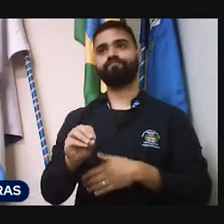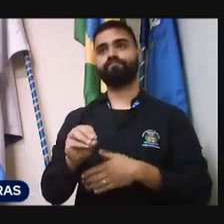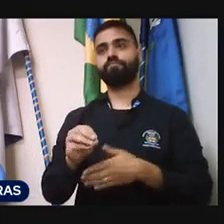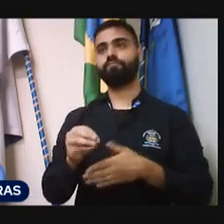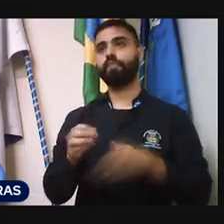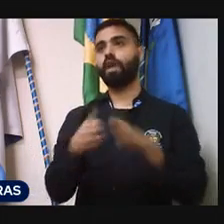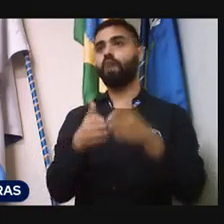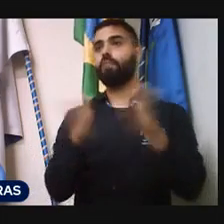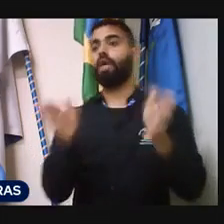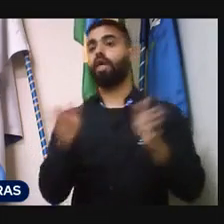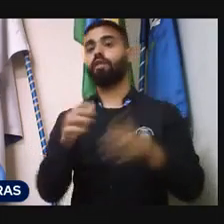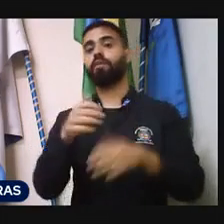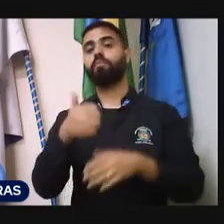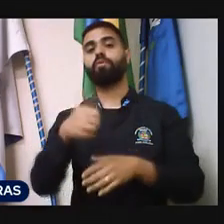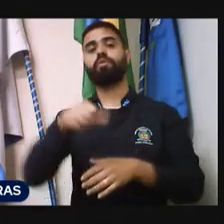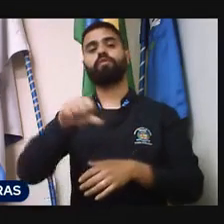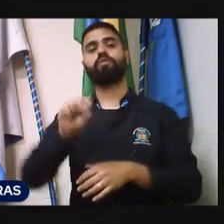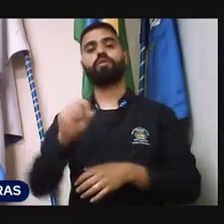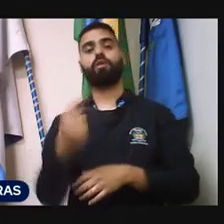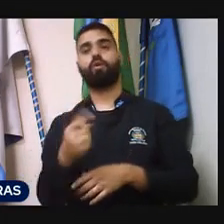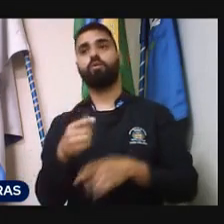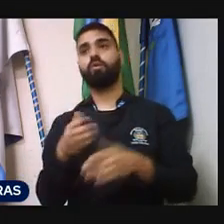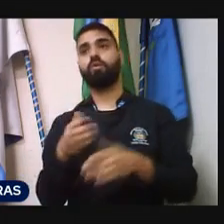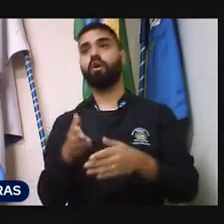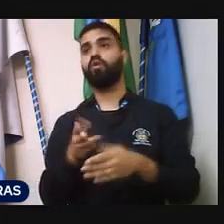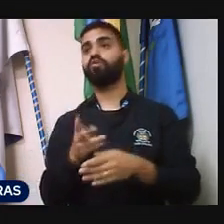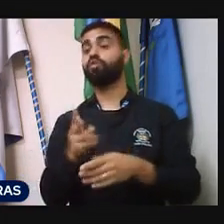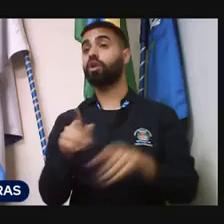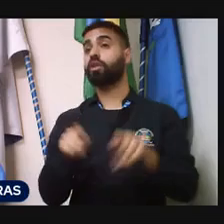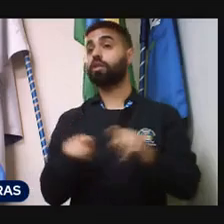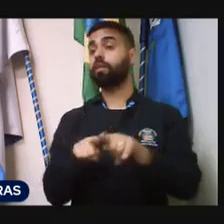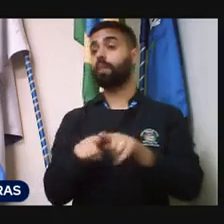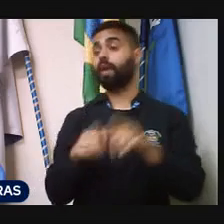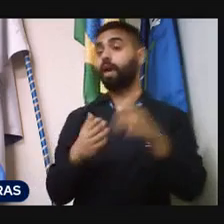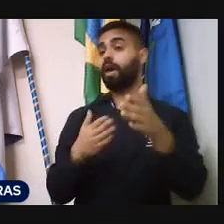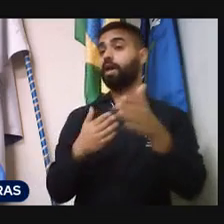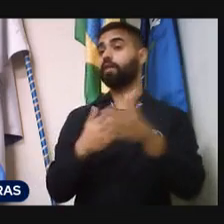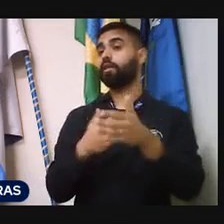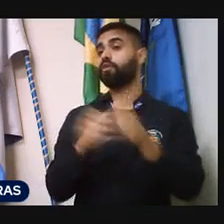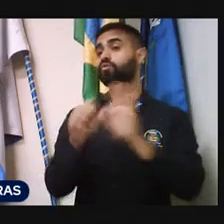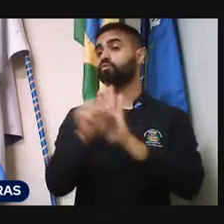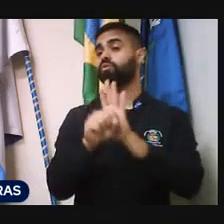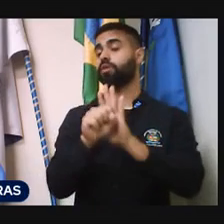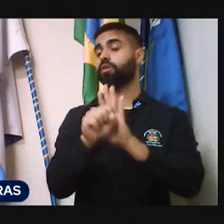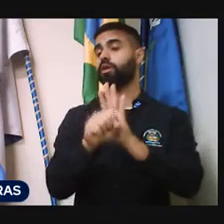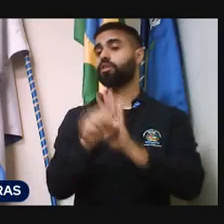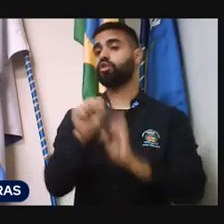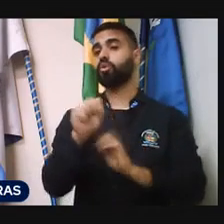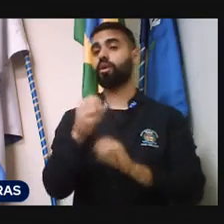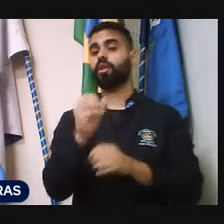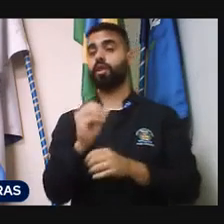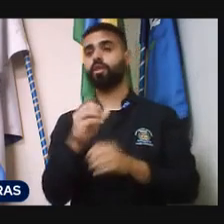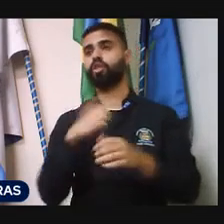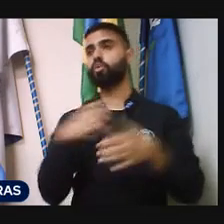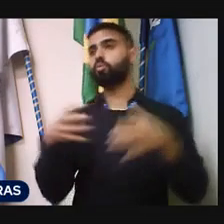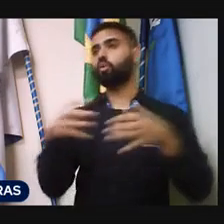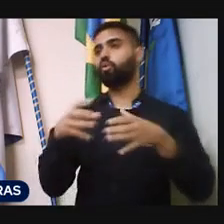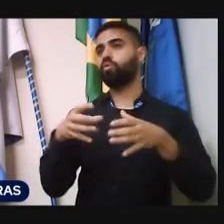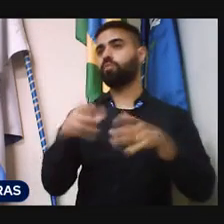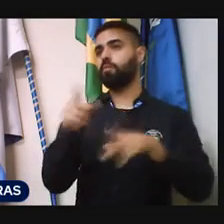1931 foi mantido até a década de 80 pela associação né e